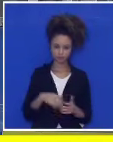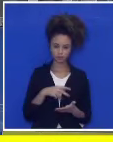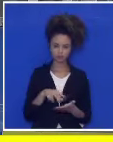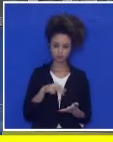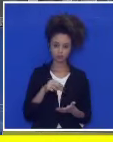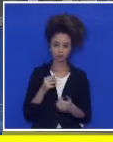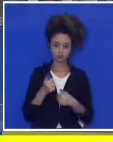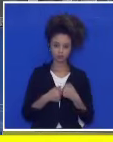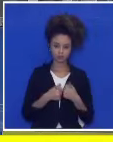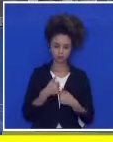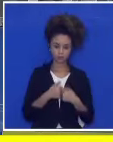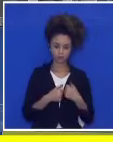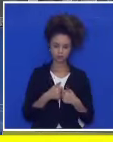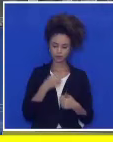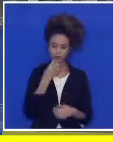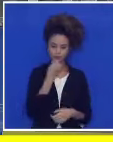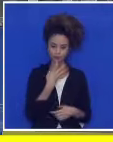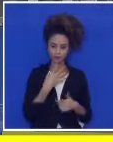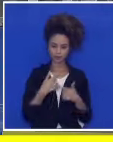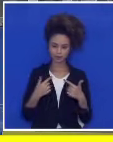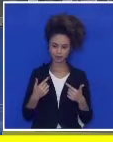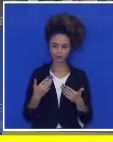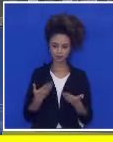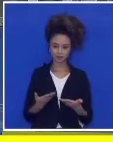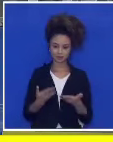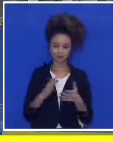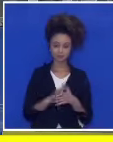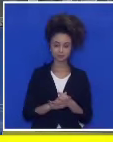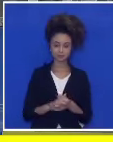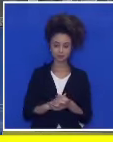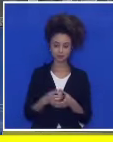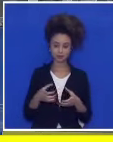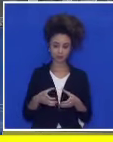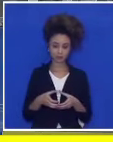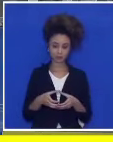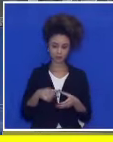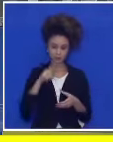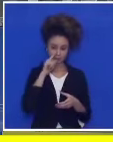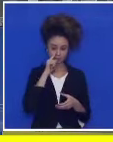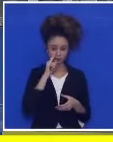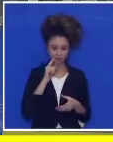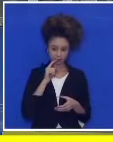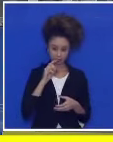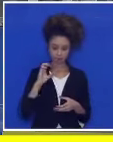Sou o sorteio da Time Mania. Boa sorte para você. Bola amarela 02.